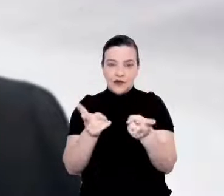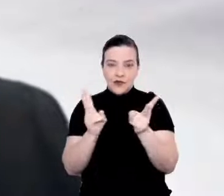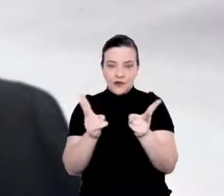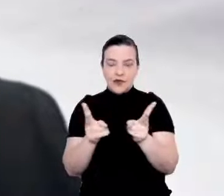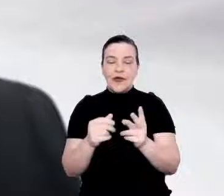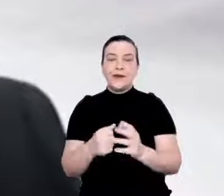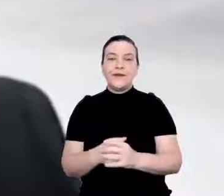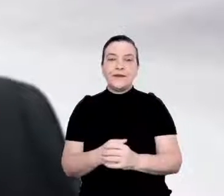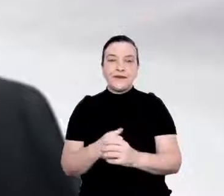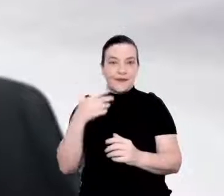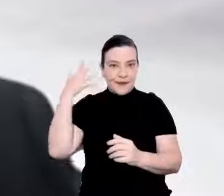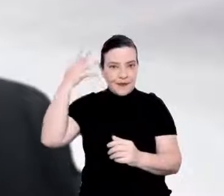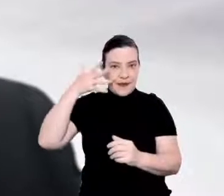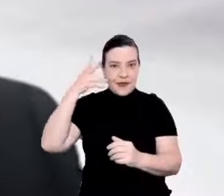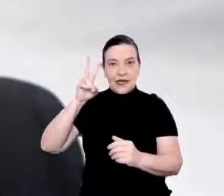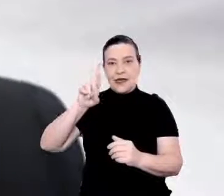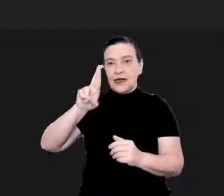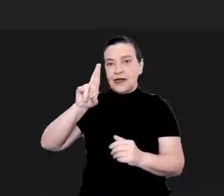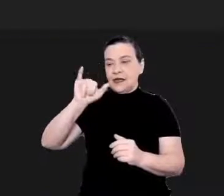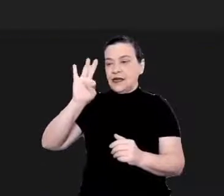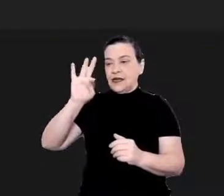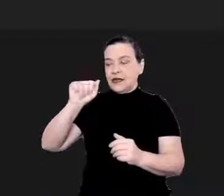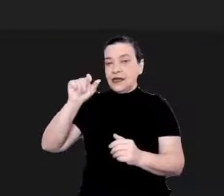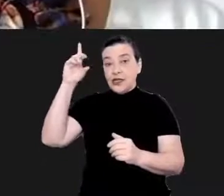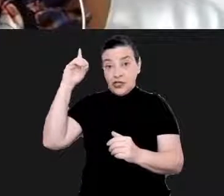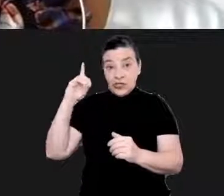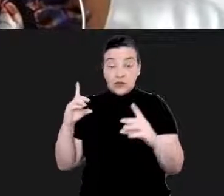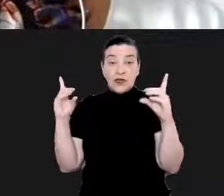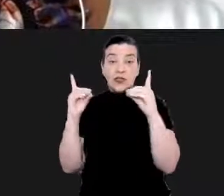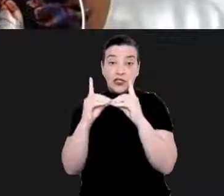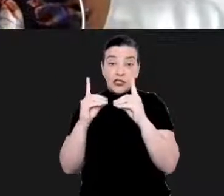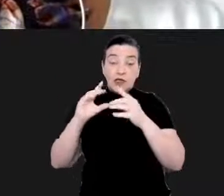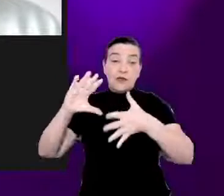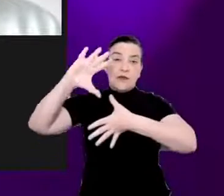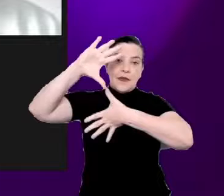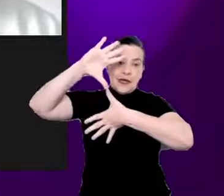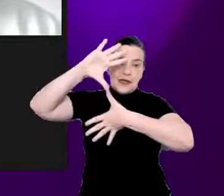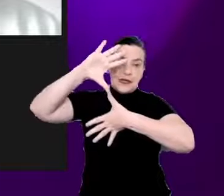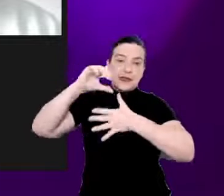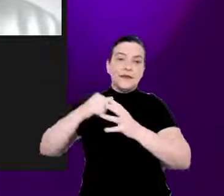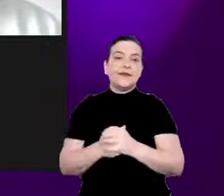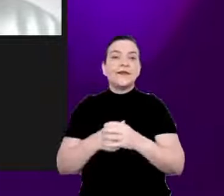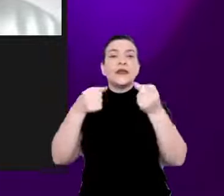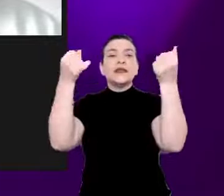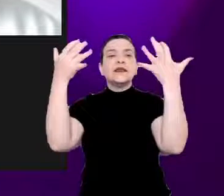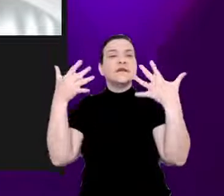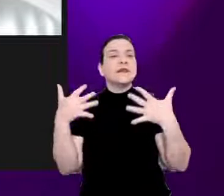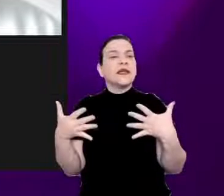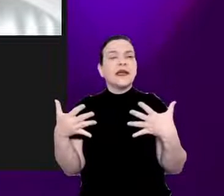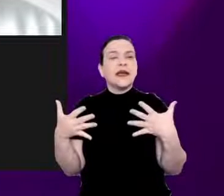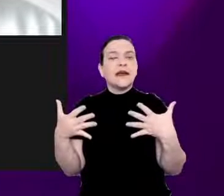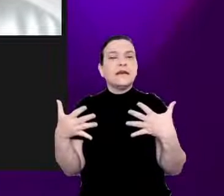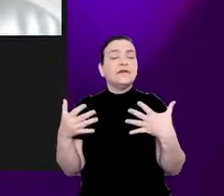mesa, a Rita Grotto, que é diretora de atendimento do Américas, para trazer a experiência